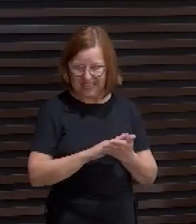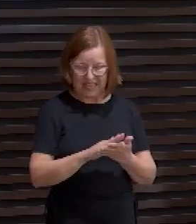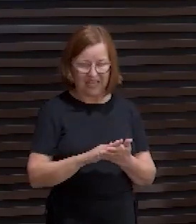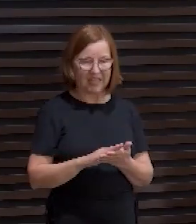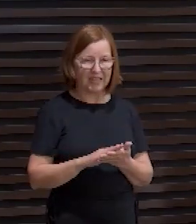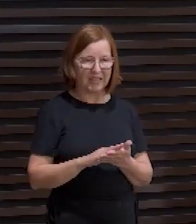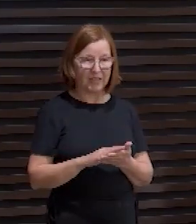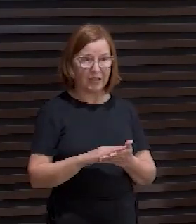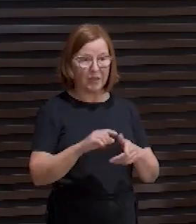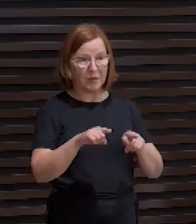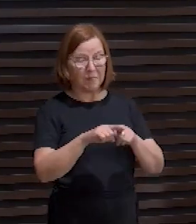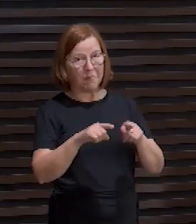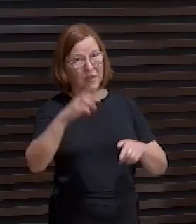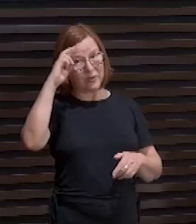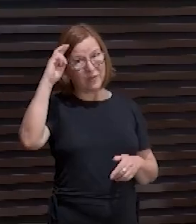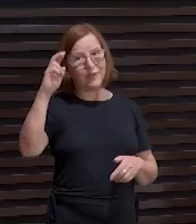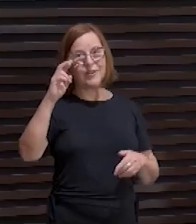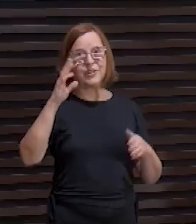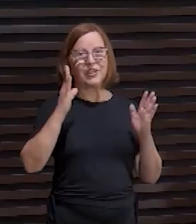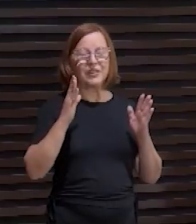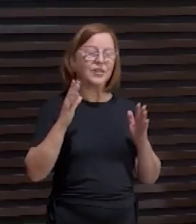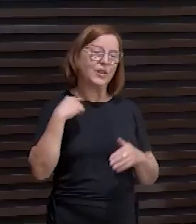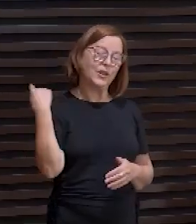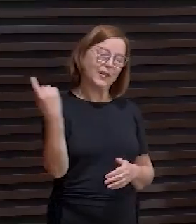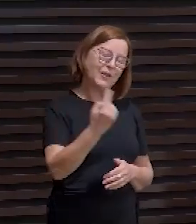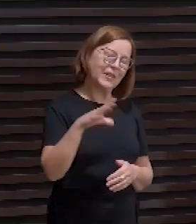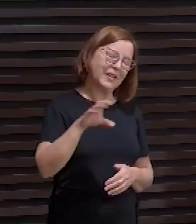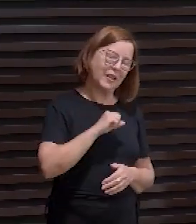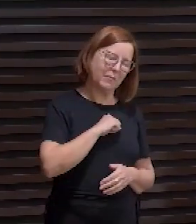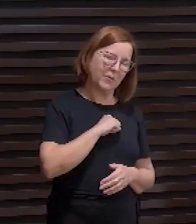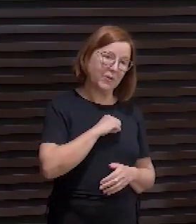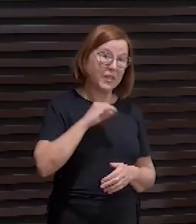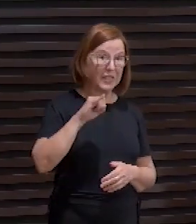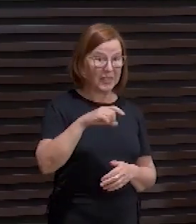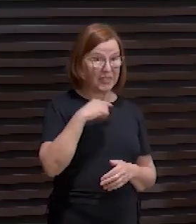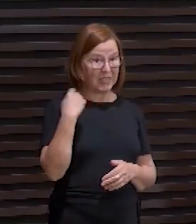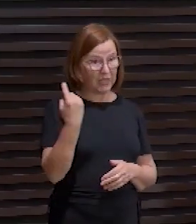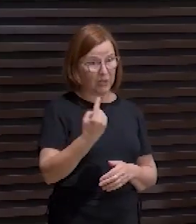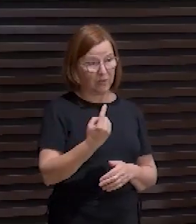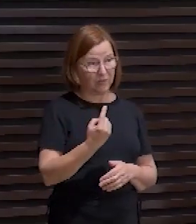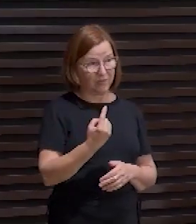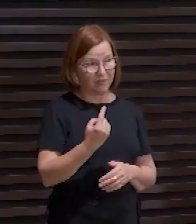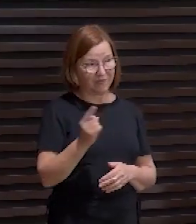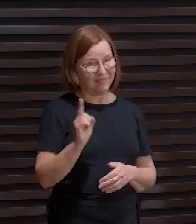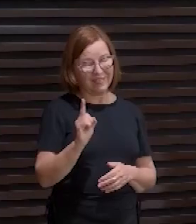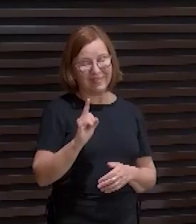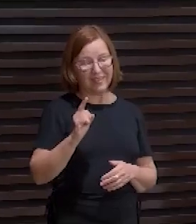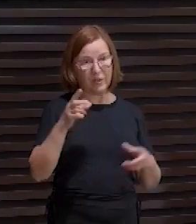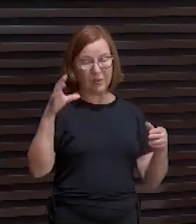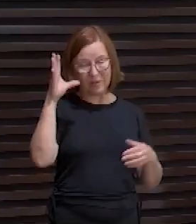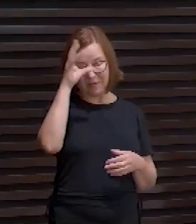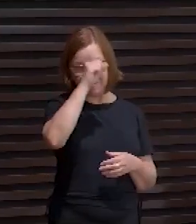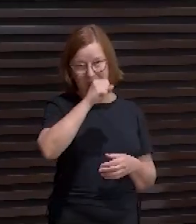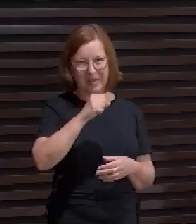pelo Senhor, se eu não compreender o tamanho do meu pecado, eu nunca entenderei o tamanho da graça que foi o Senhor derramar a